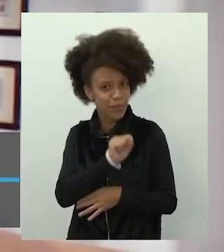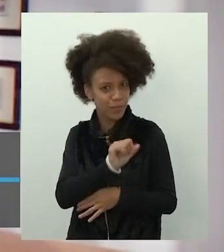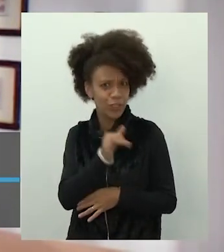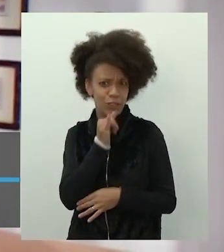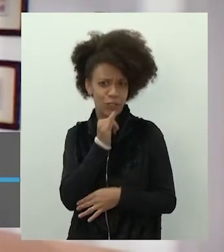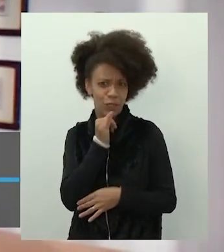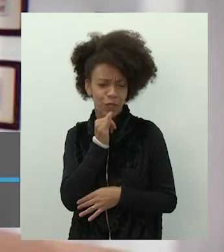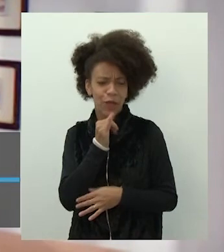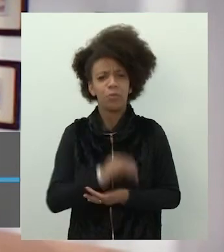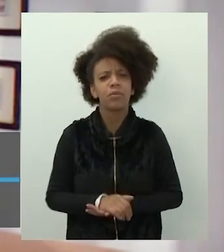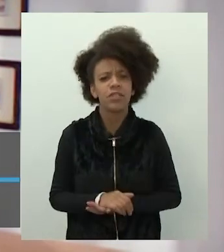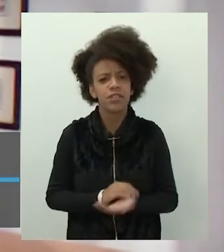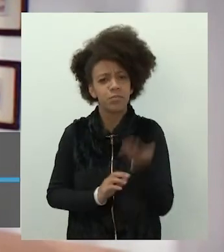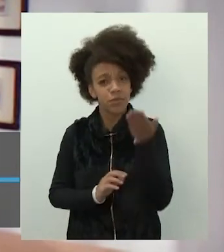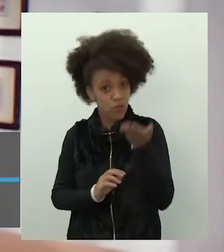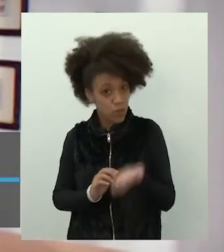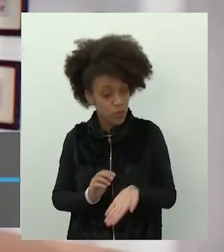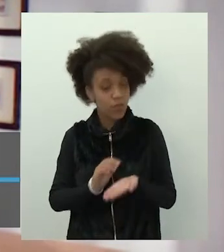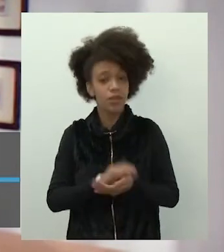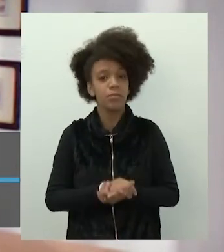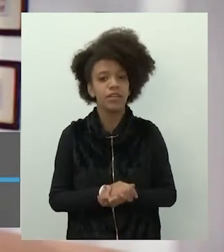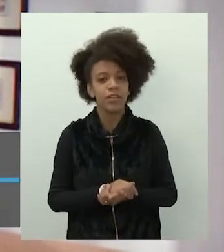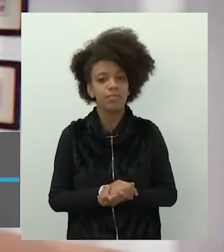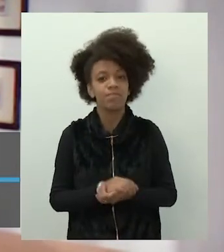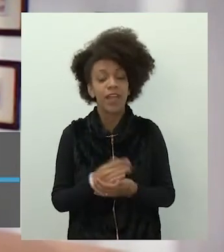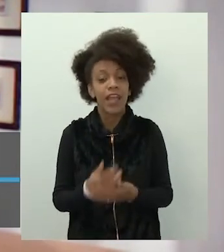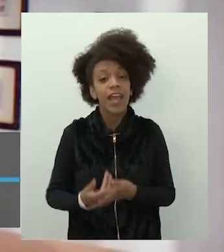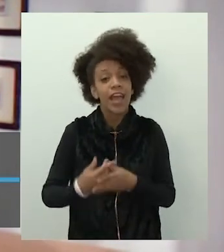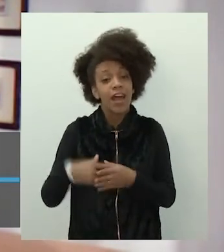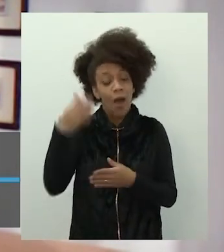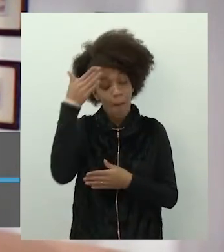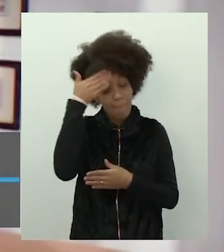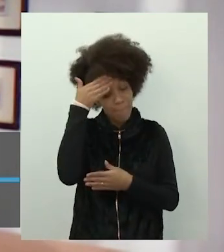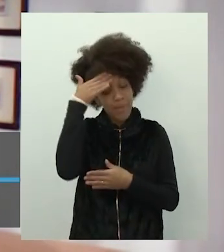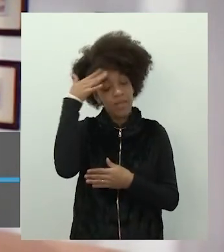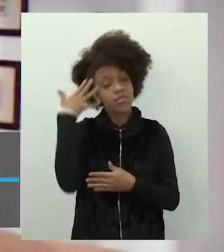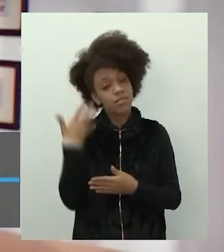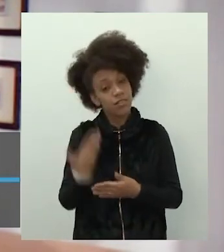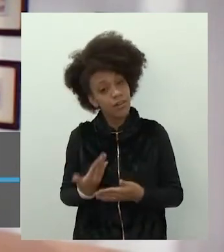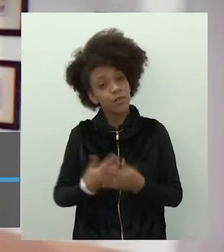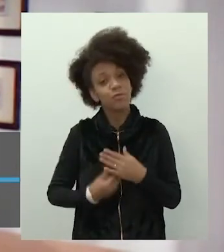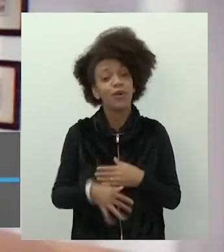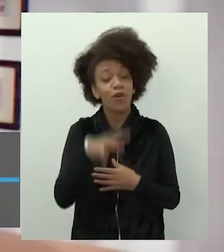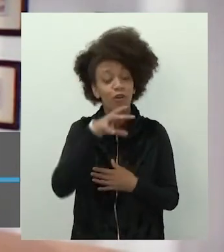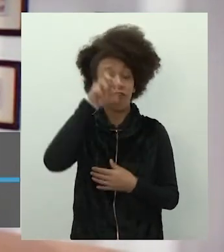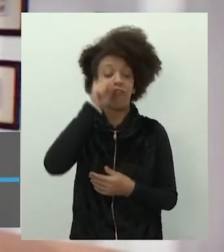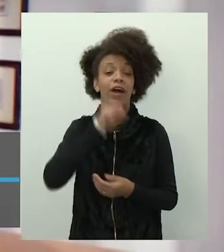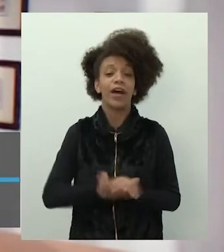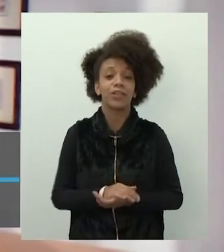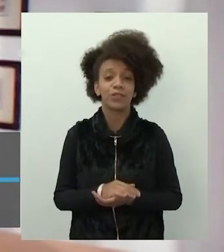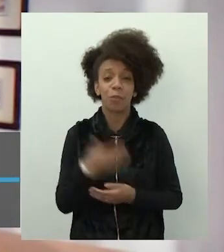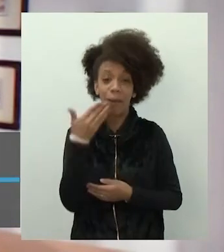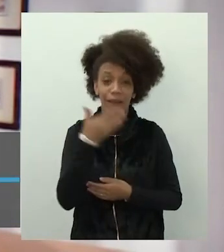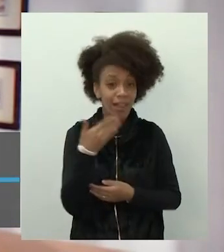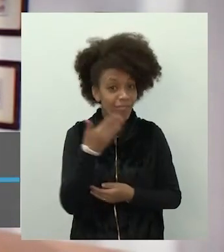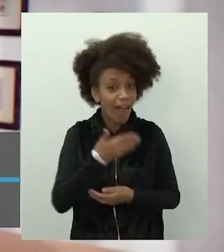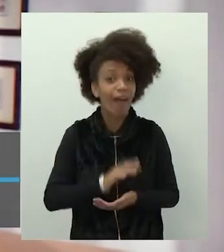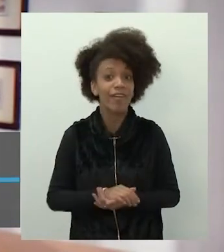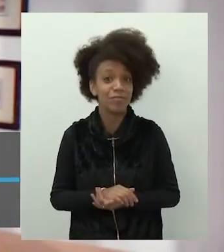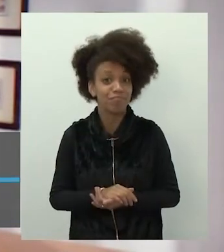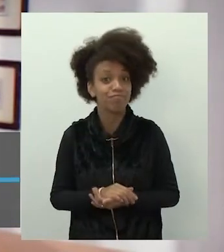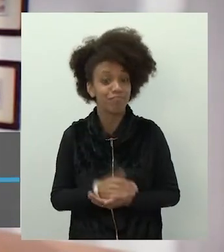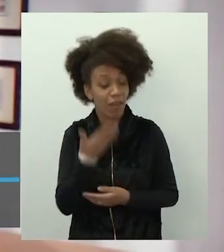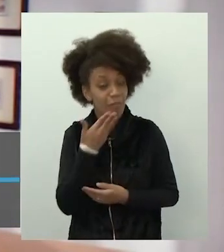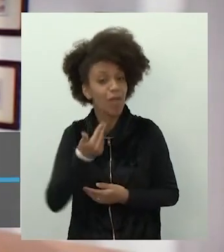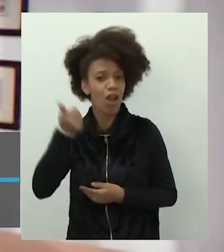exemplo, nossa pressão, nosso olfato, nosso paladar, melhoram com uma certa